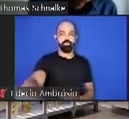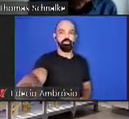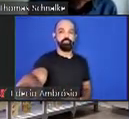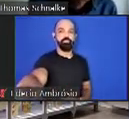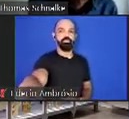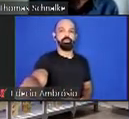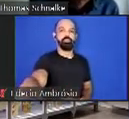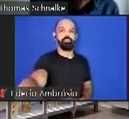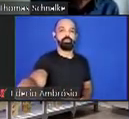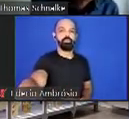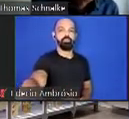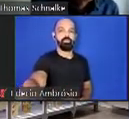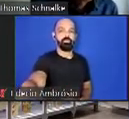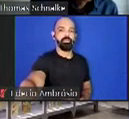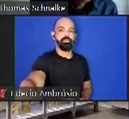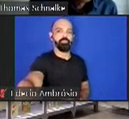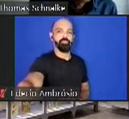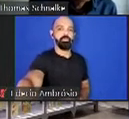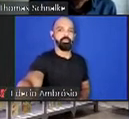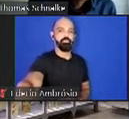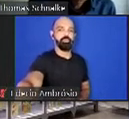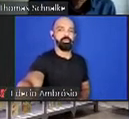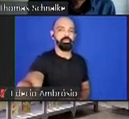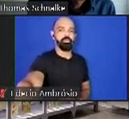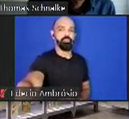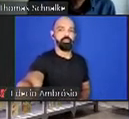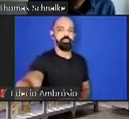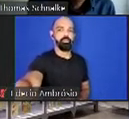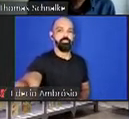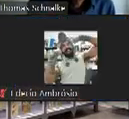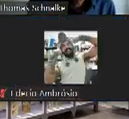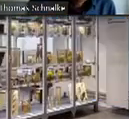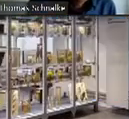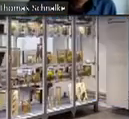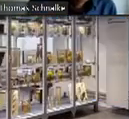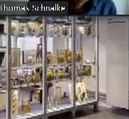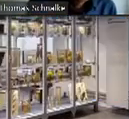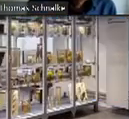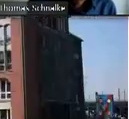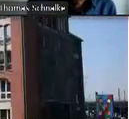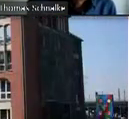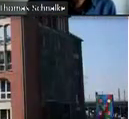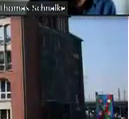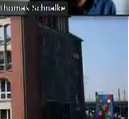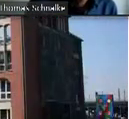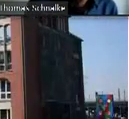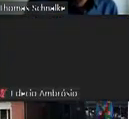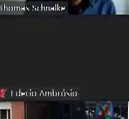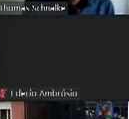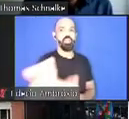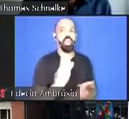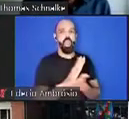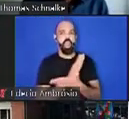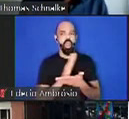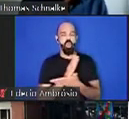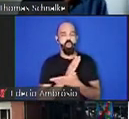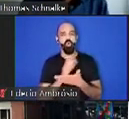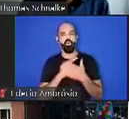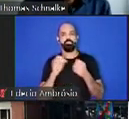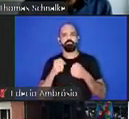ainda do legado virtual. Nós ainda temos algumas vitrines grandes.